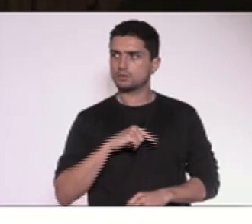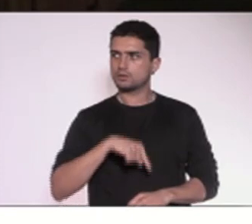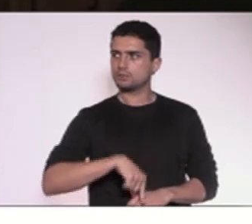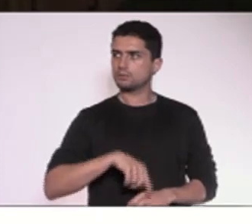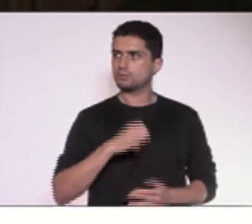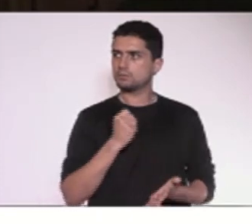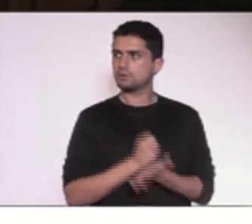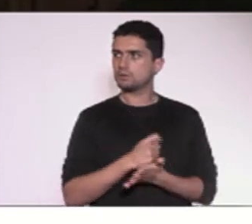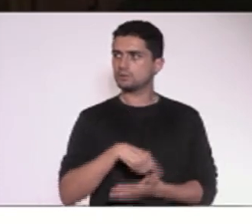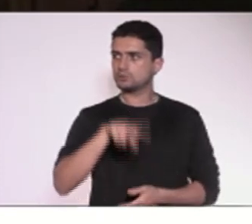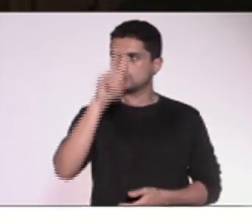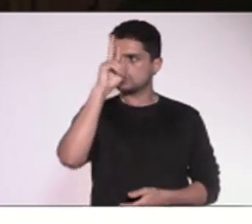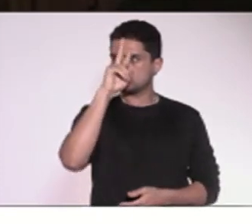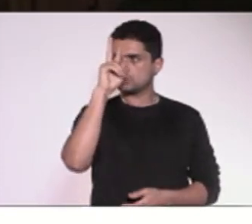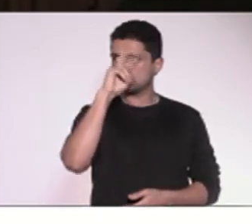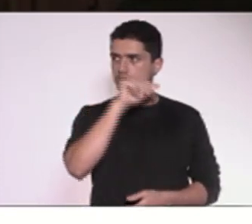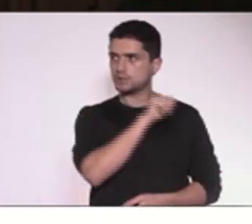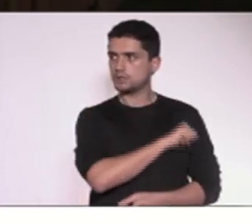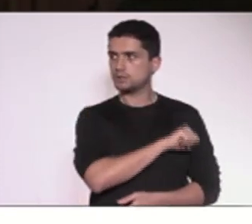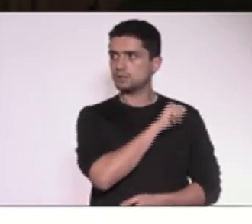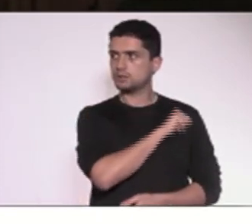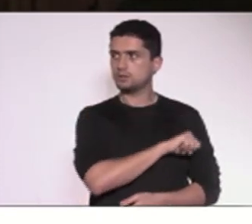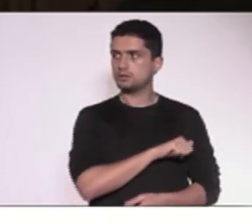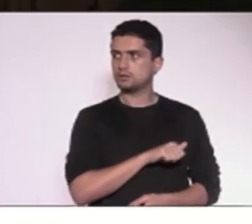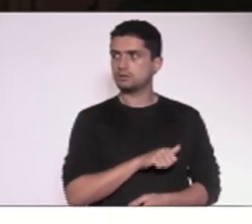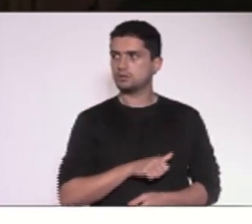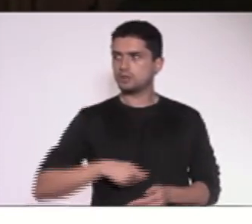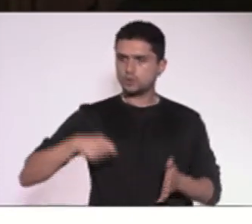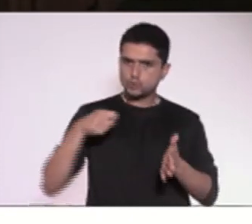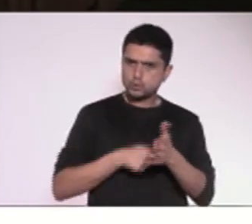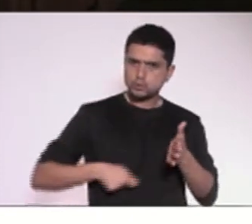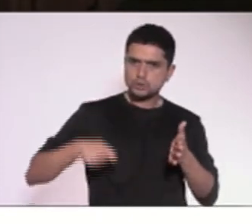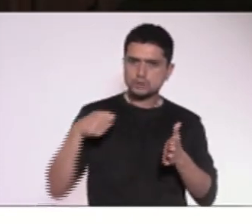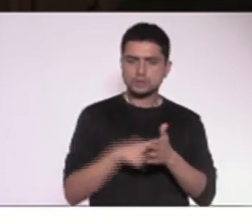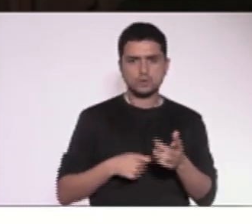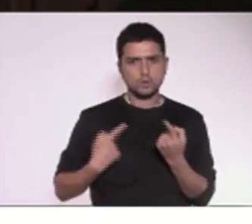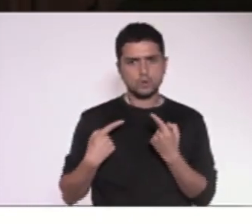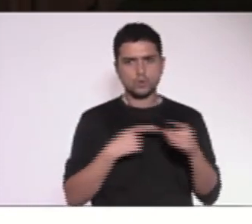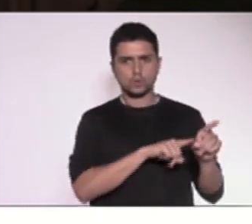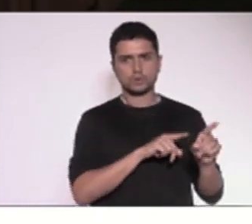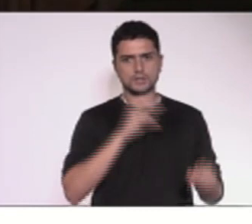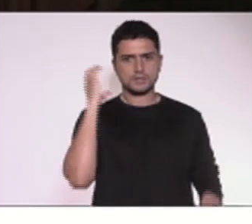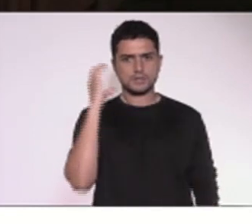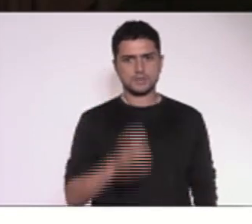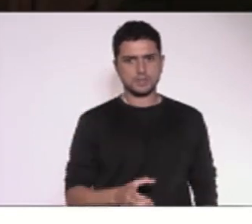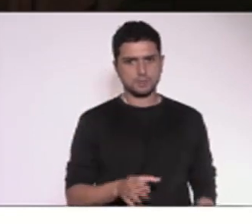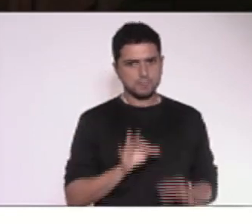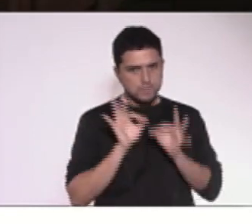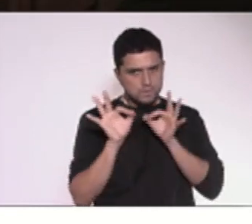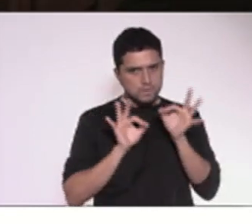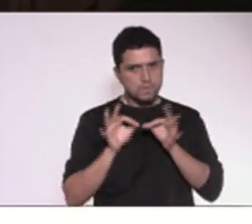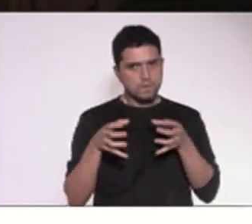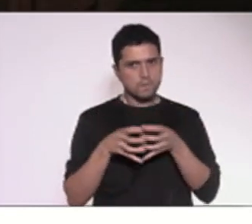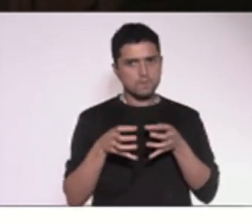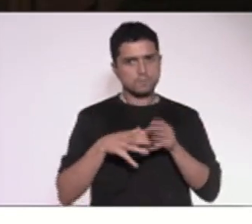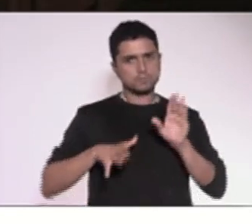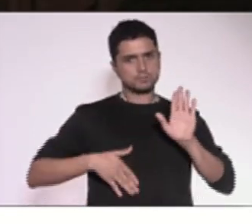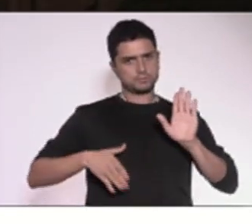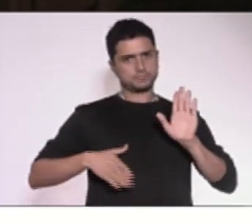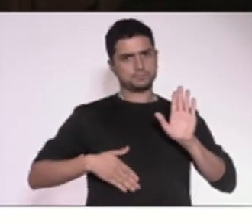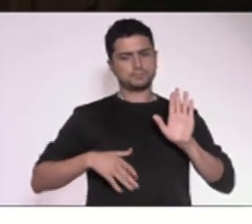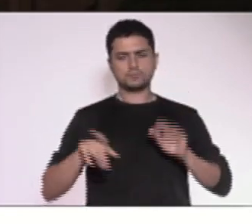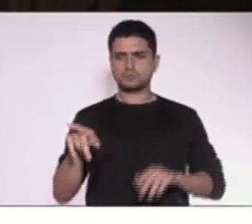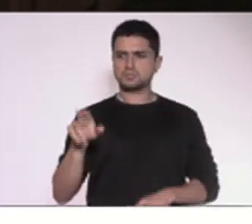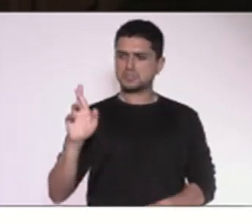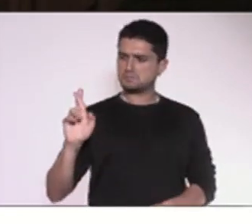crime organizado, que você e a Carmen tão bem simbolizam, cada um nas suas instituições, na